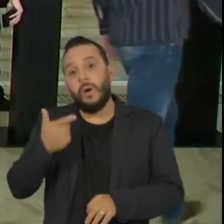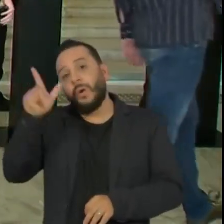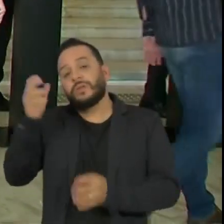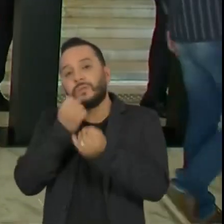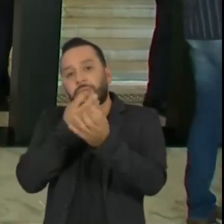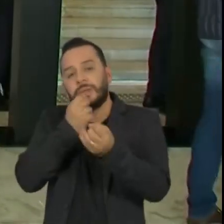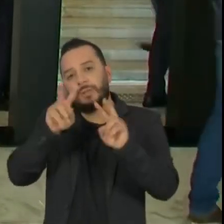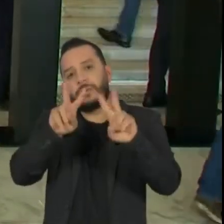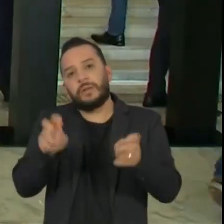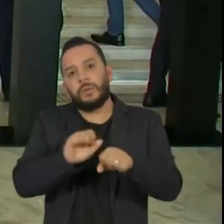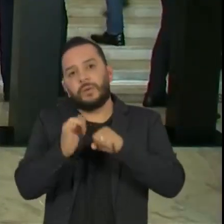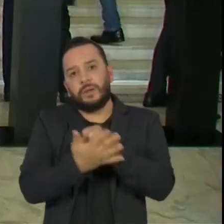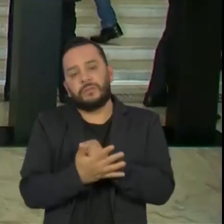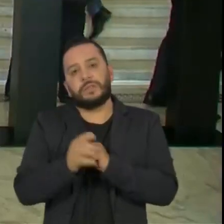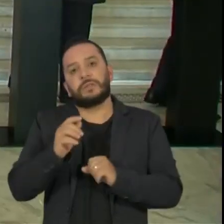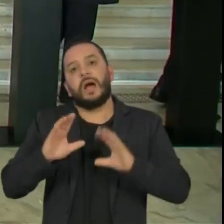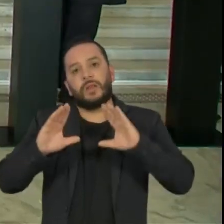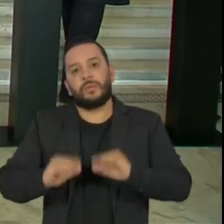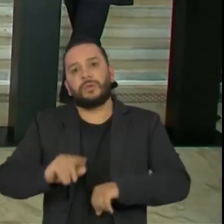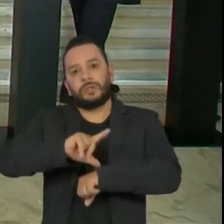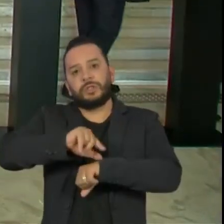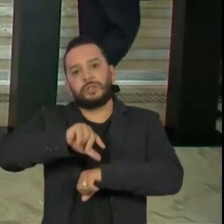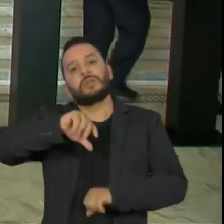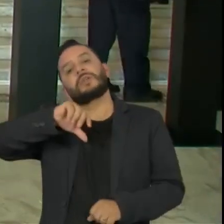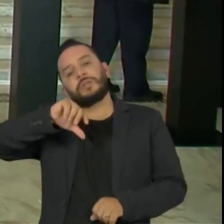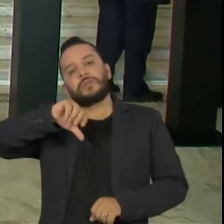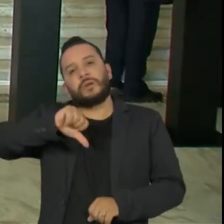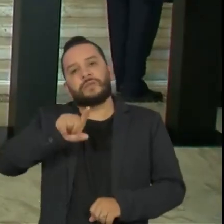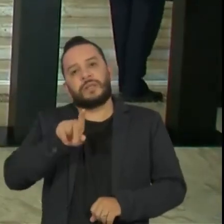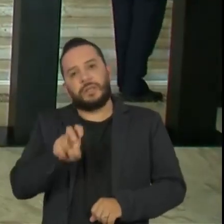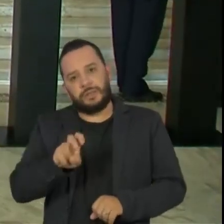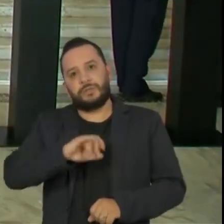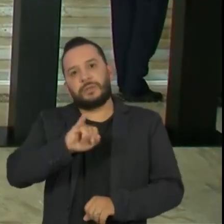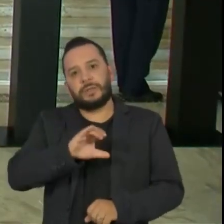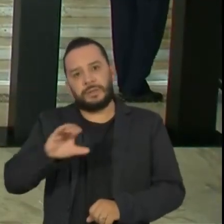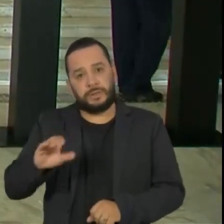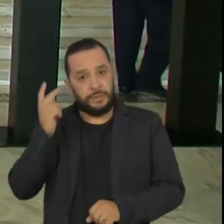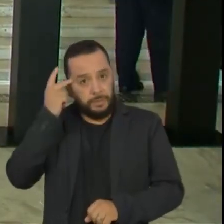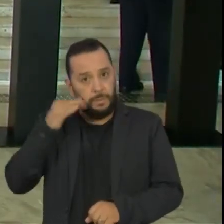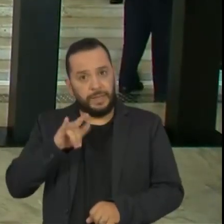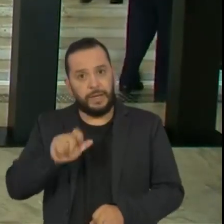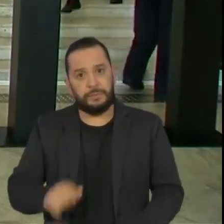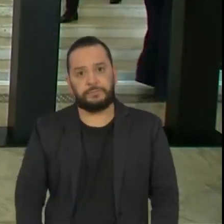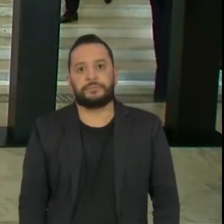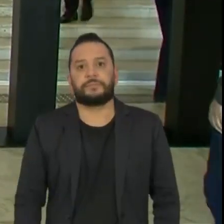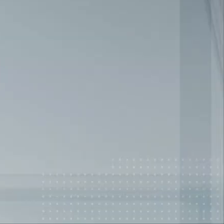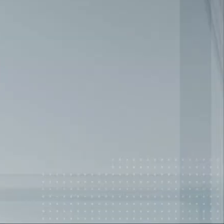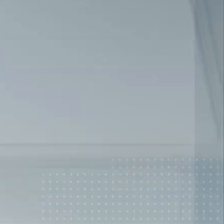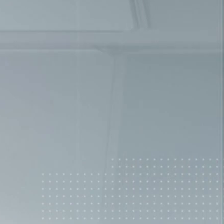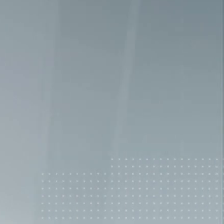sobre o combate à pandemia no Jornal da Cultura às 9h15 da noite. De São Paulo, Maria Manso.